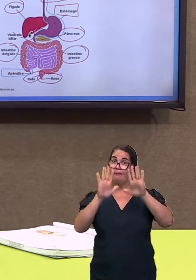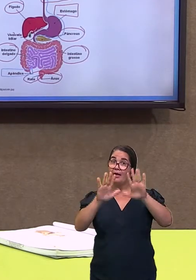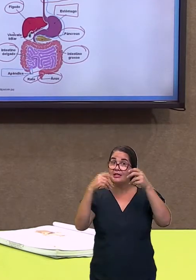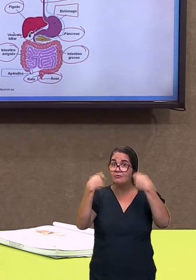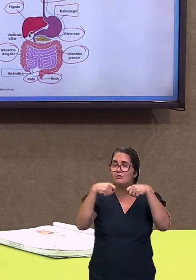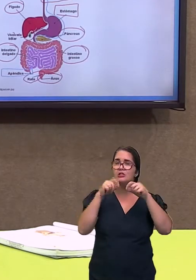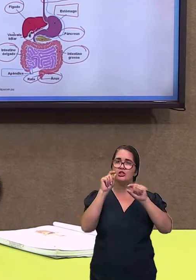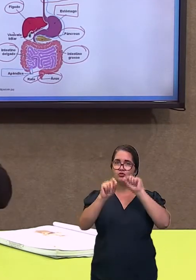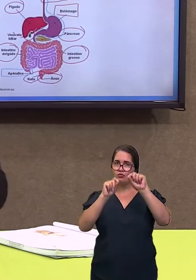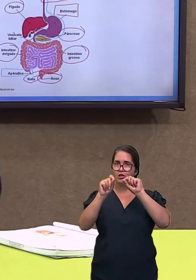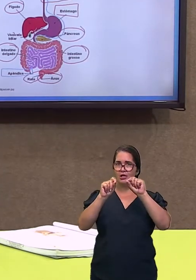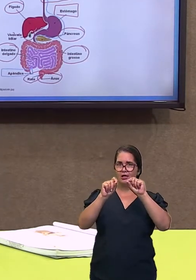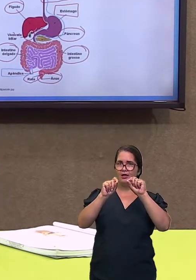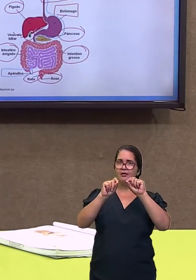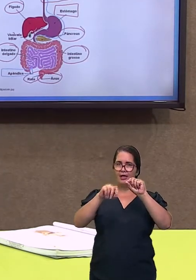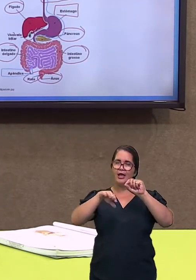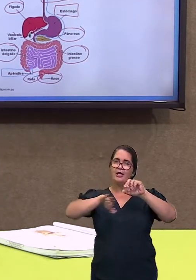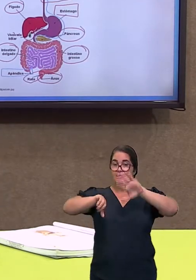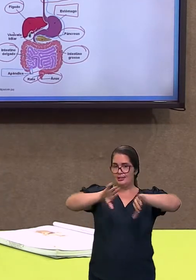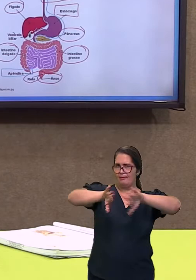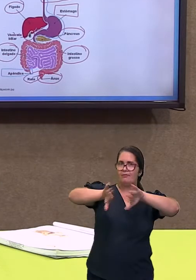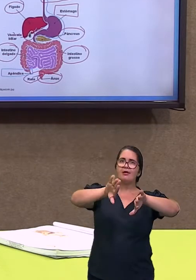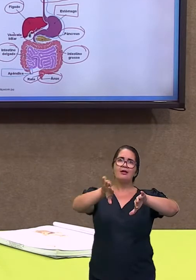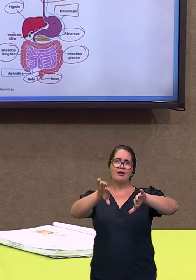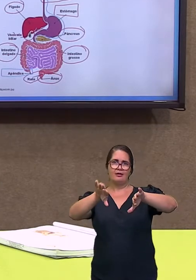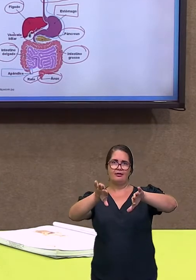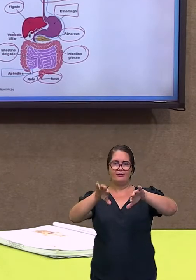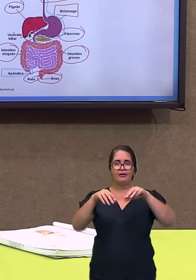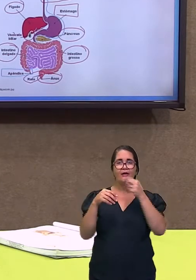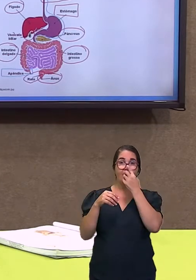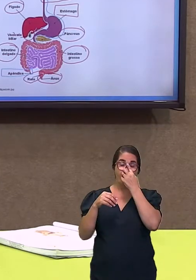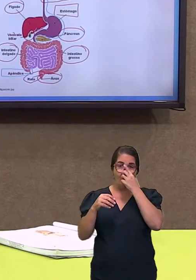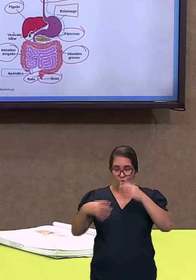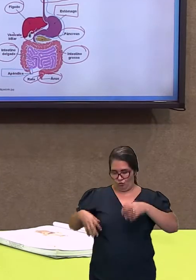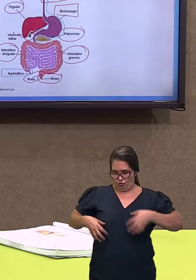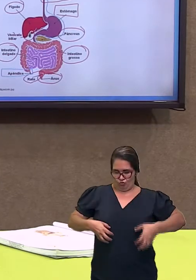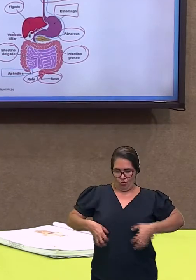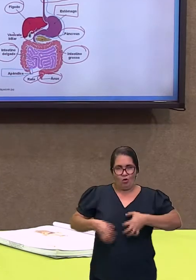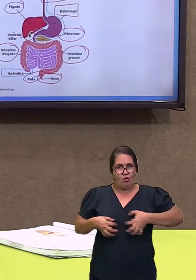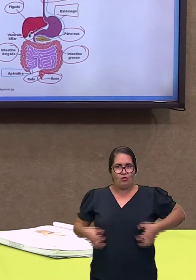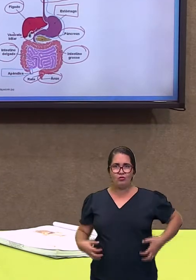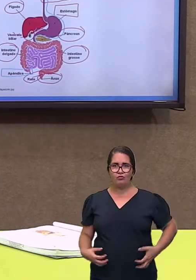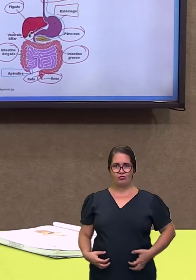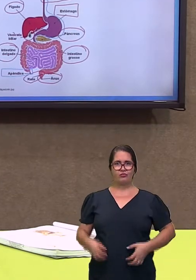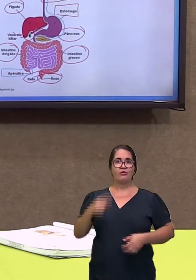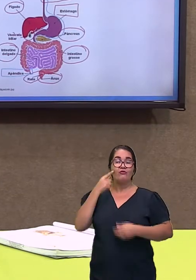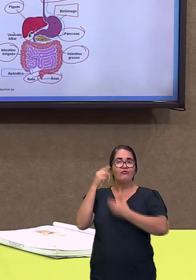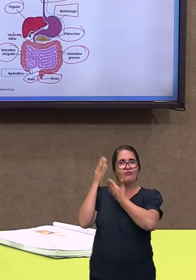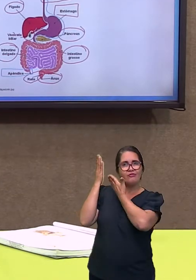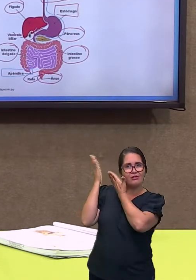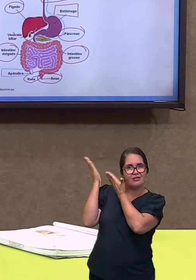Então lá, ó, o fígado, ele é um pouquinho,